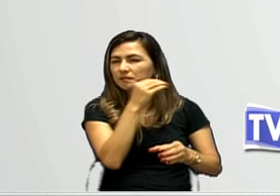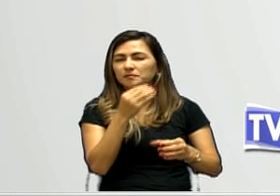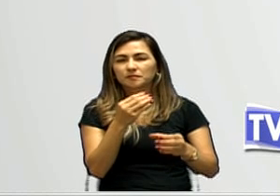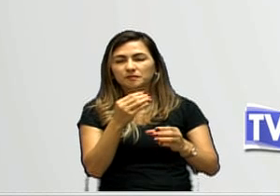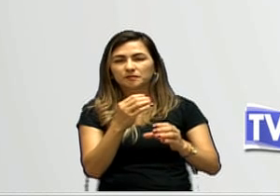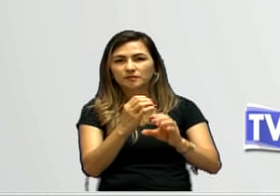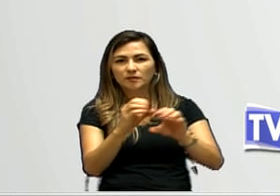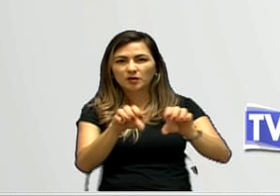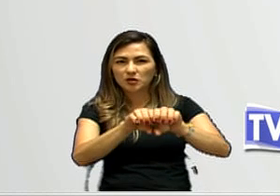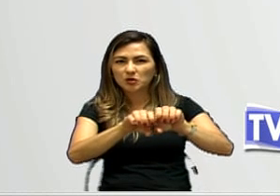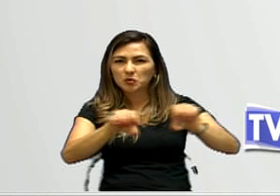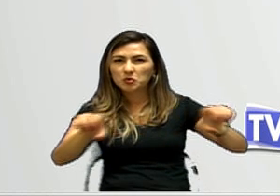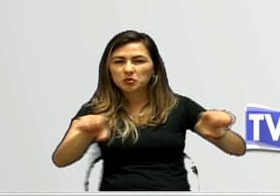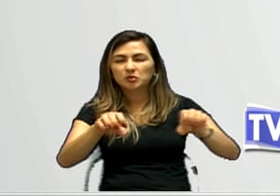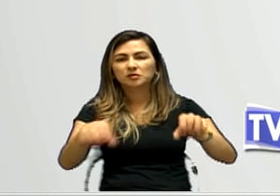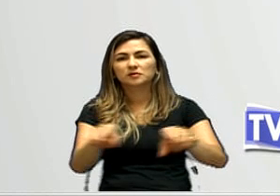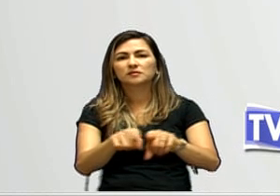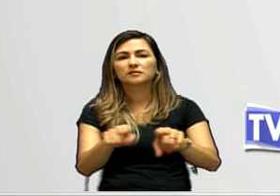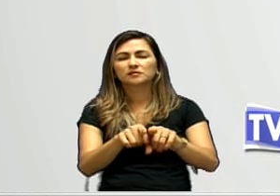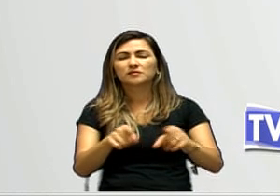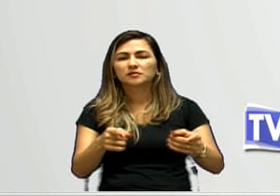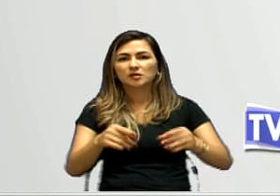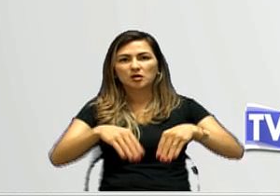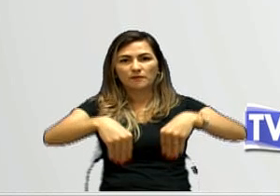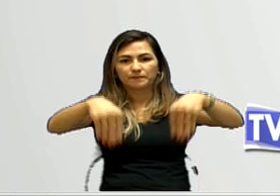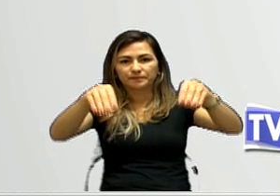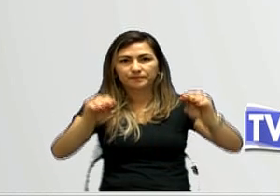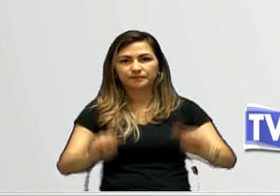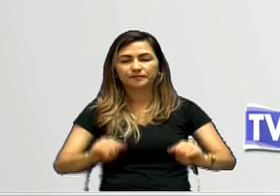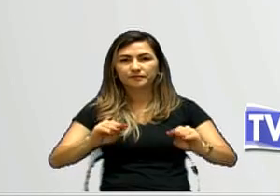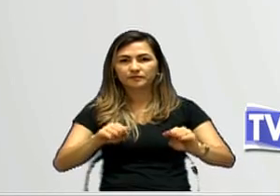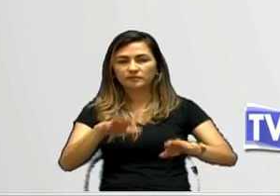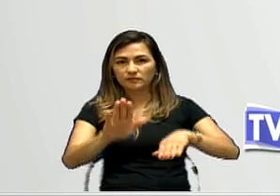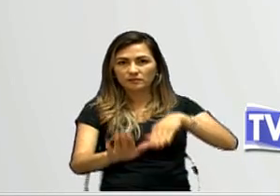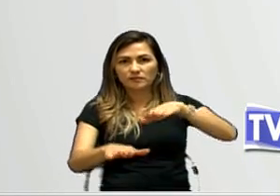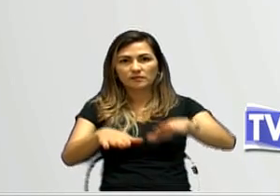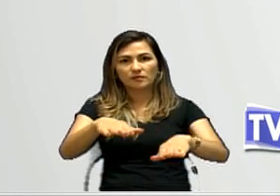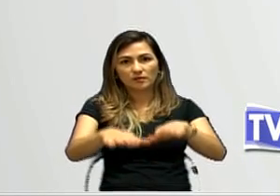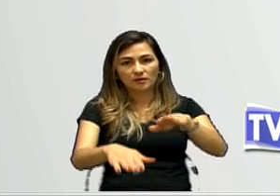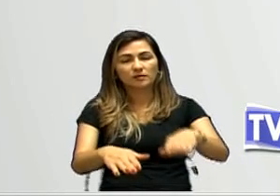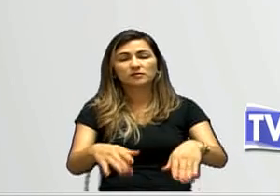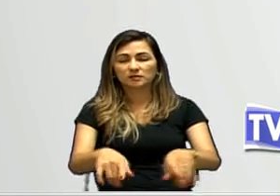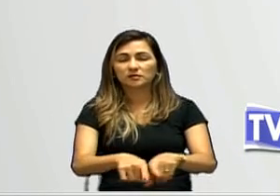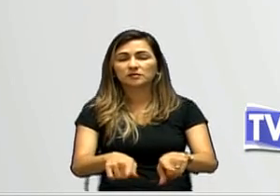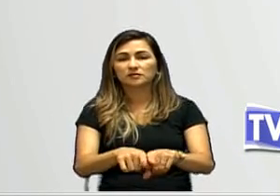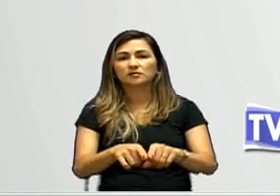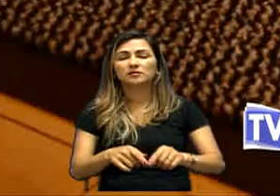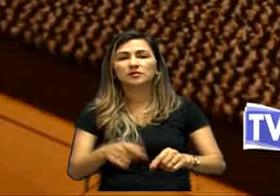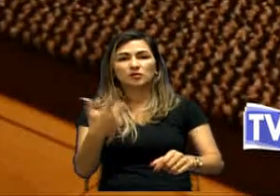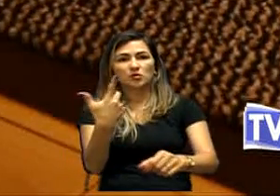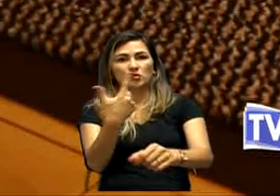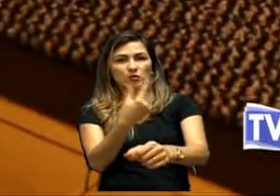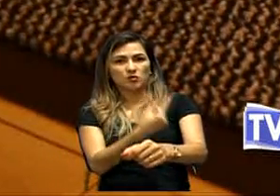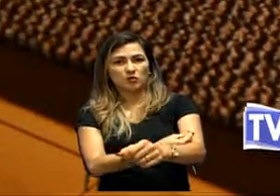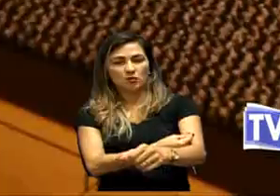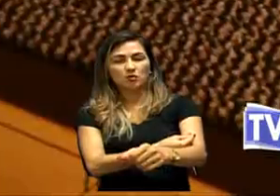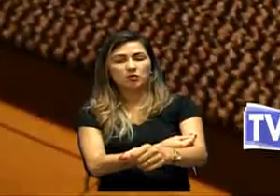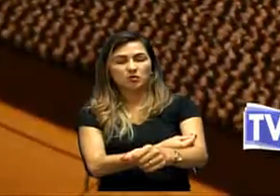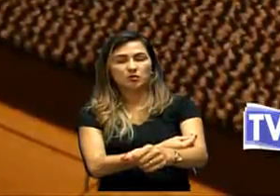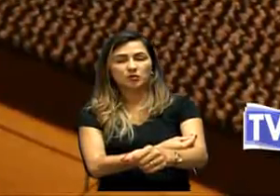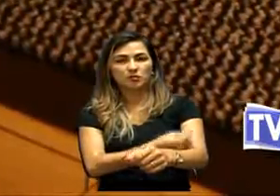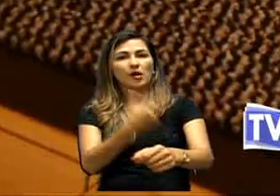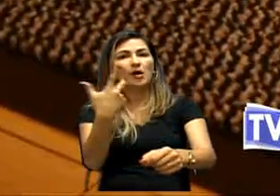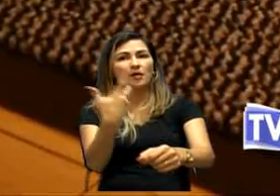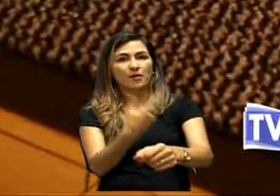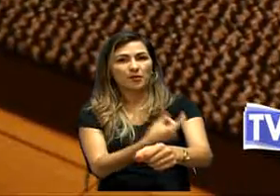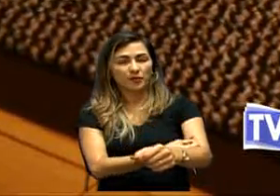bebidas, autopeças, fibras para tapetes e utilidades domésticas, potes, fraldas e seringas descartáveis. Tem como